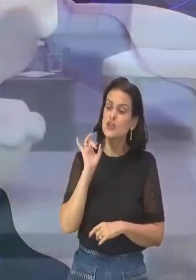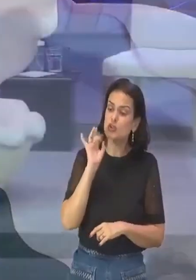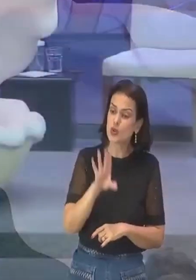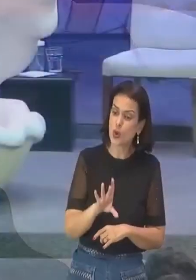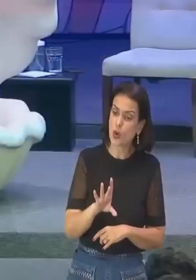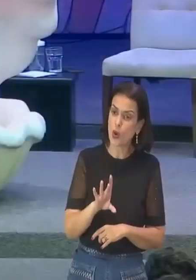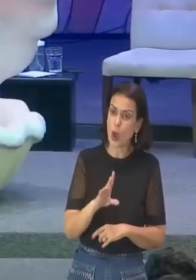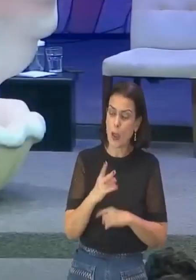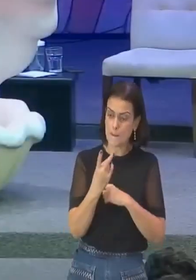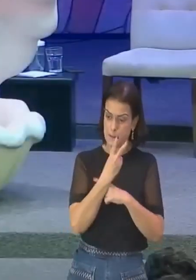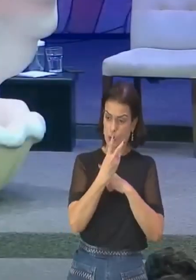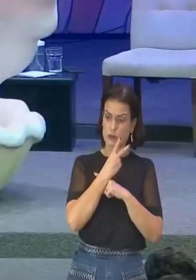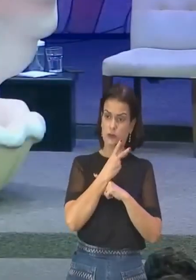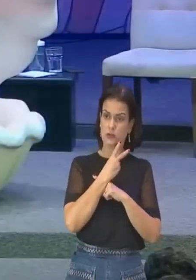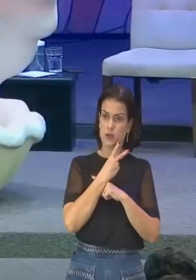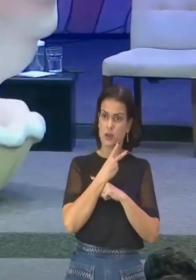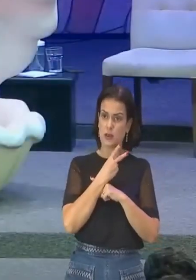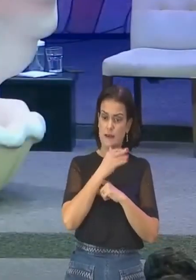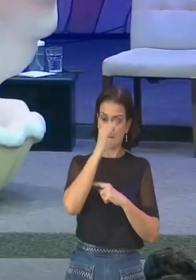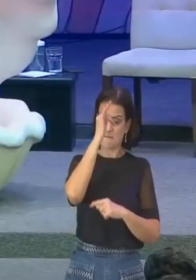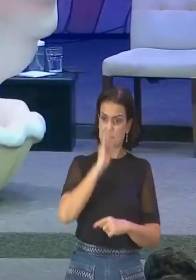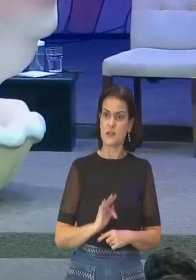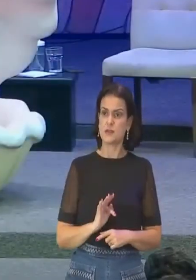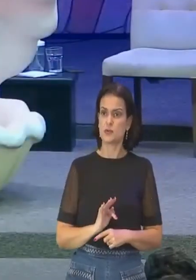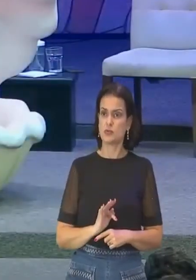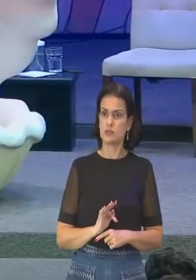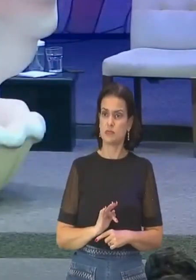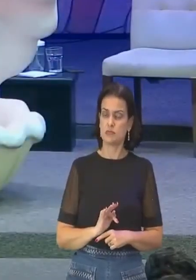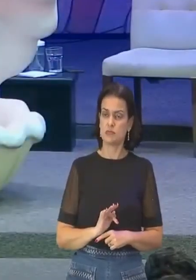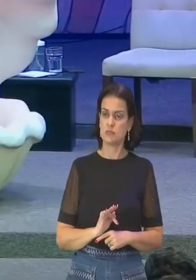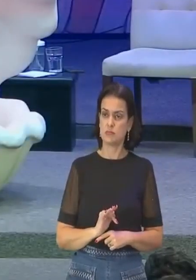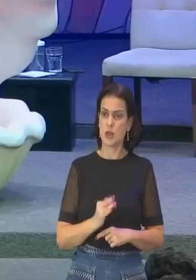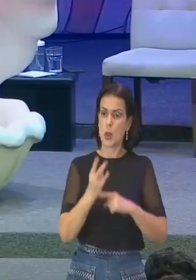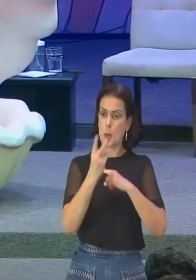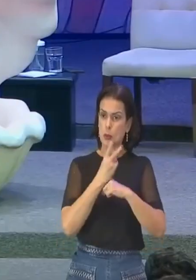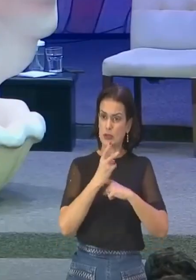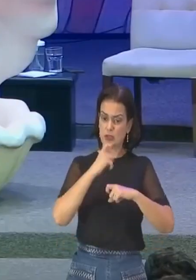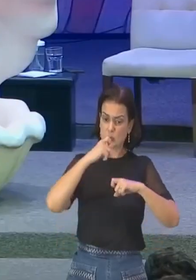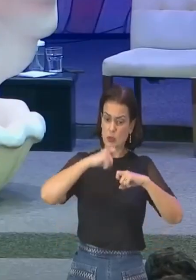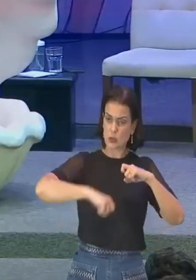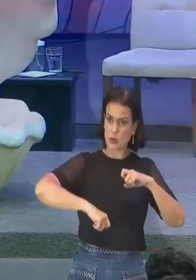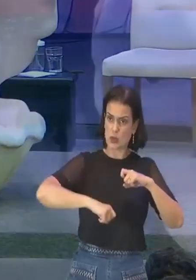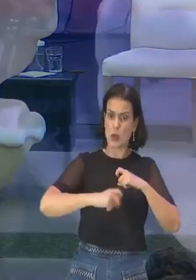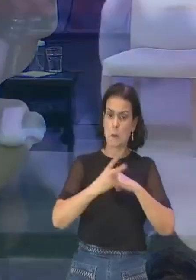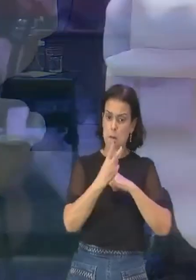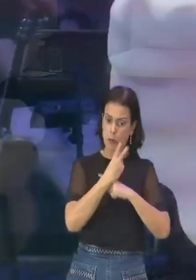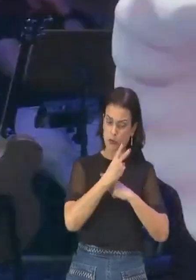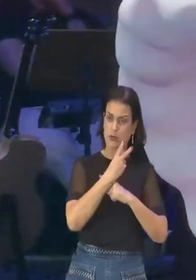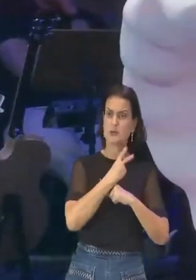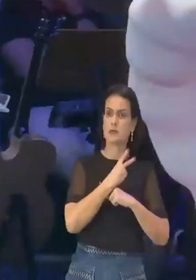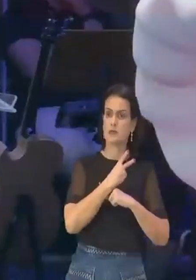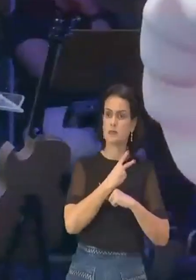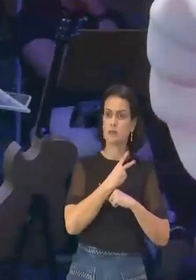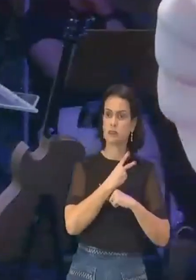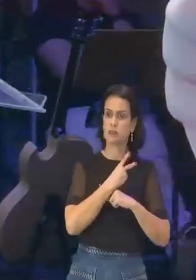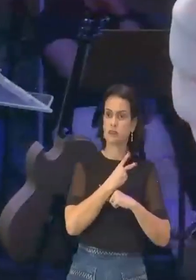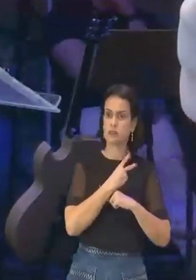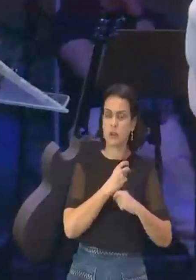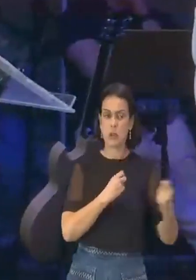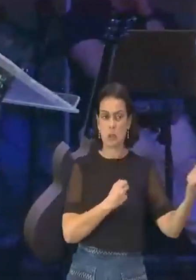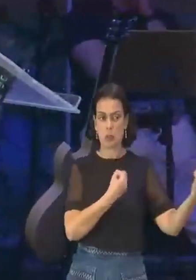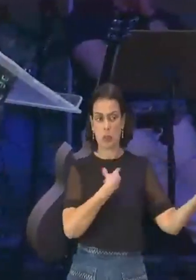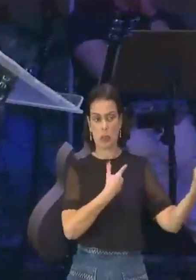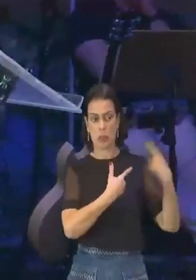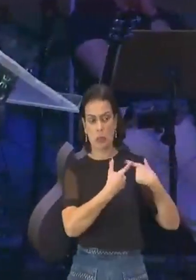se proteger fisicamente, apenas se proteger sexualmente, apenas se proteger do olhar e das palavras de